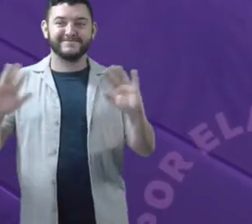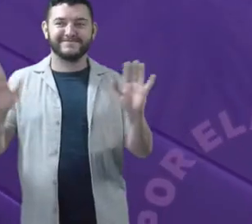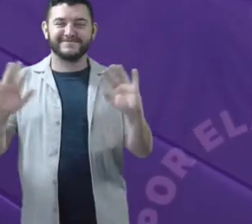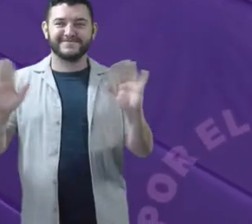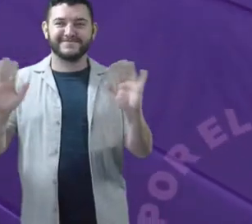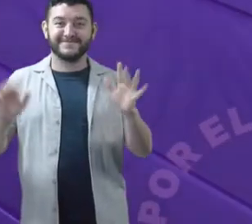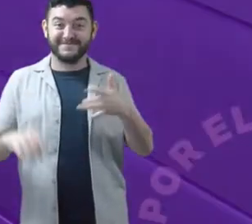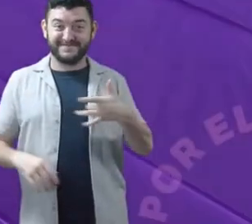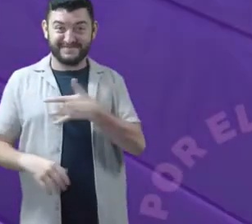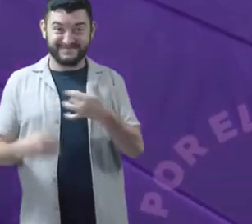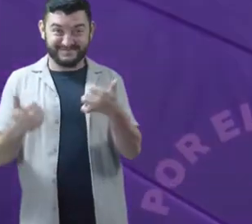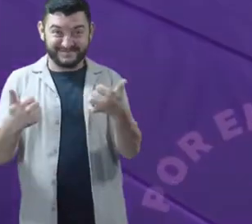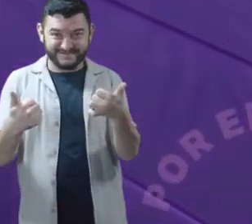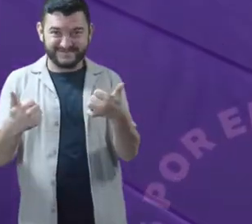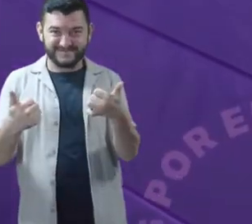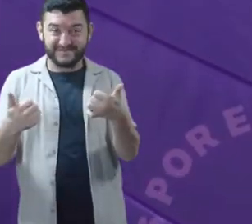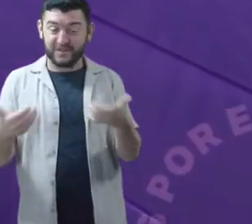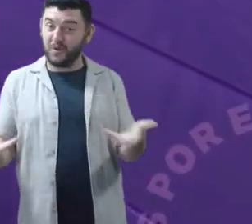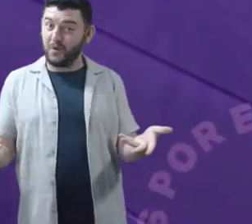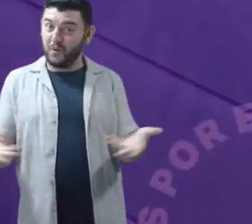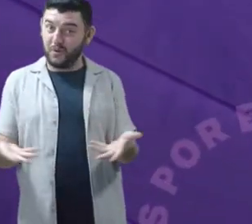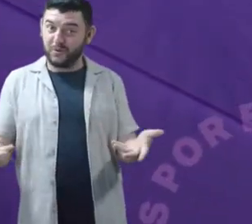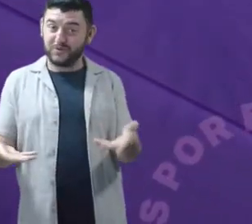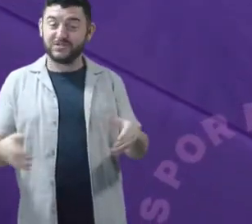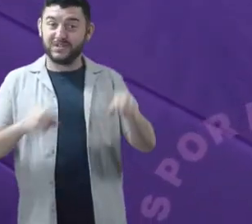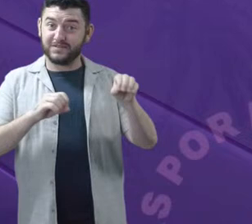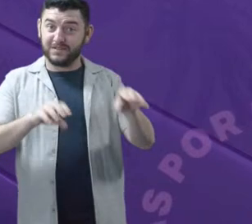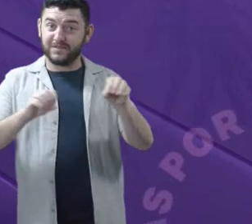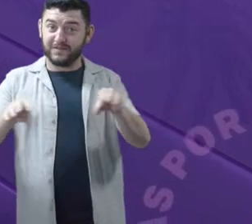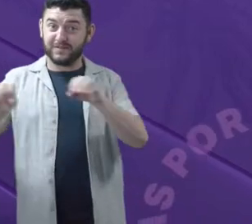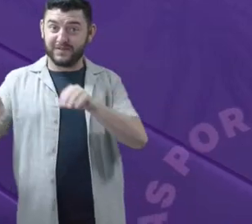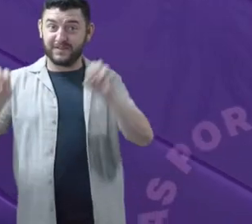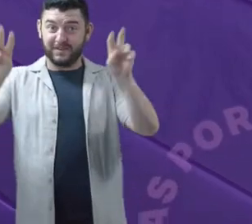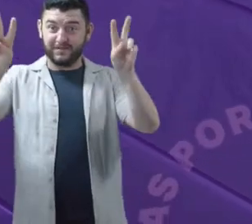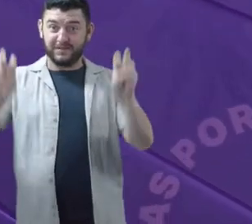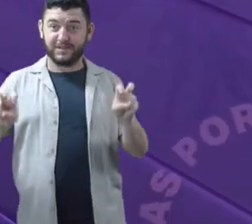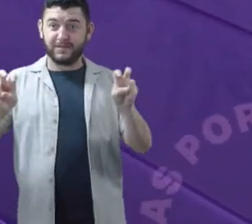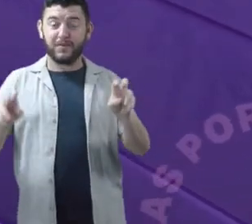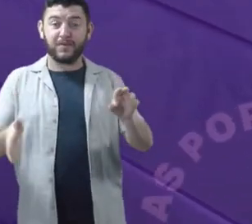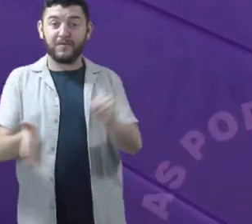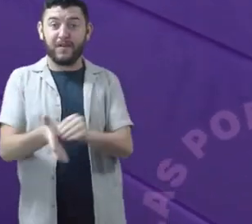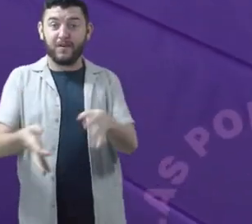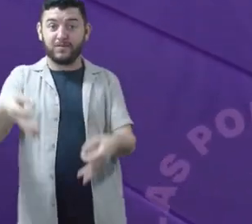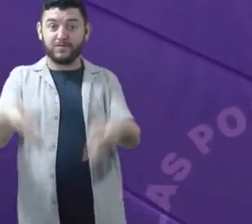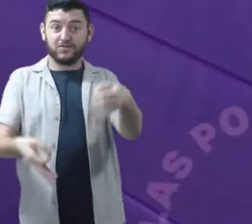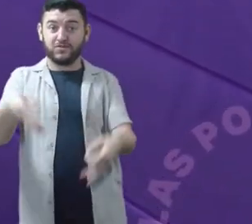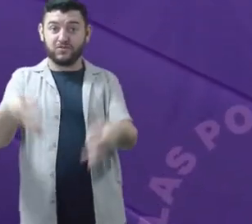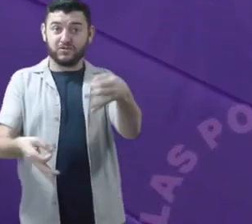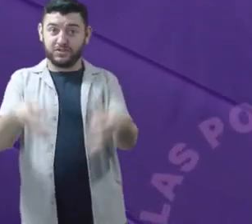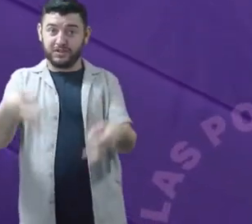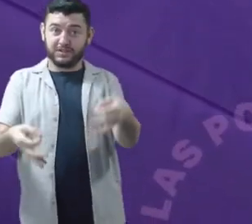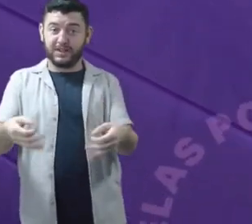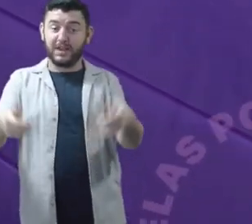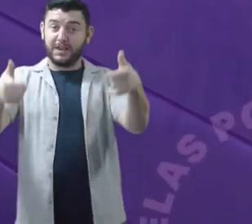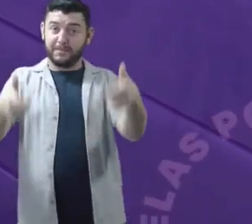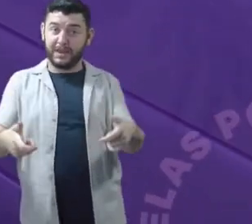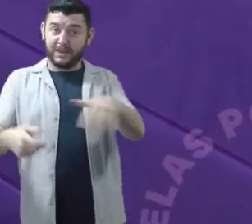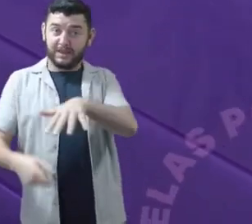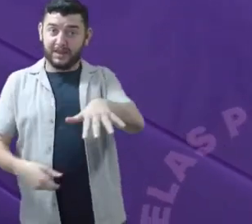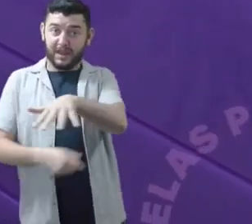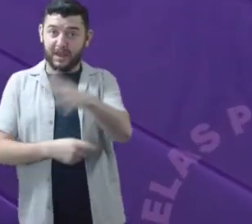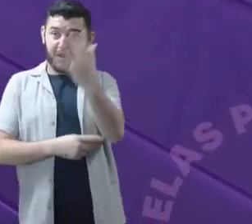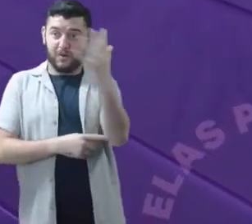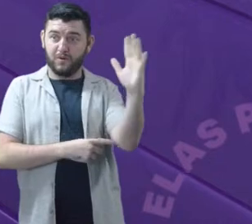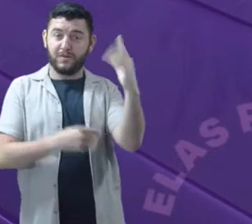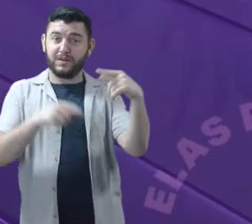Olá, tudo bem? Na aula de hoje, nós vamos falar sobre o tema Injustiça Ambiental e Racismo, com Rosa Correia. A